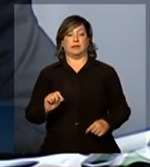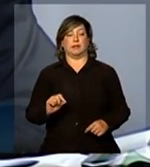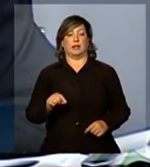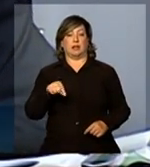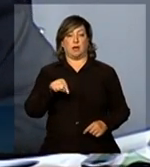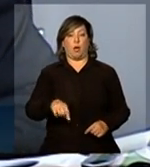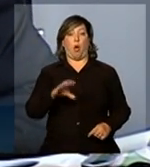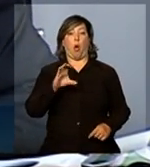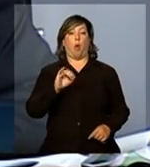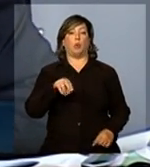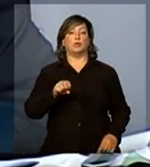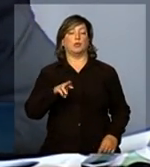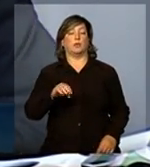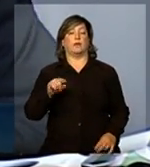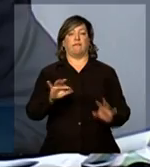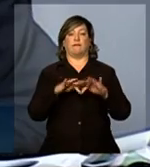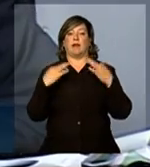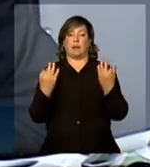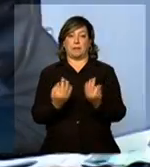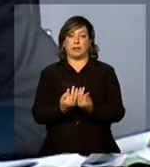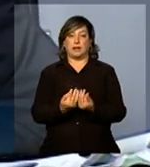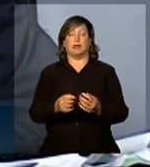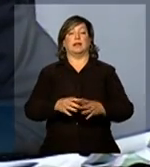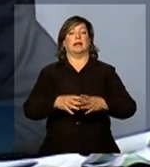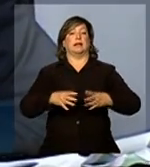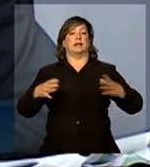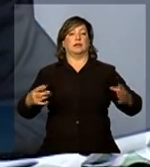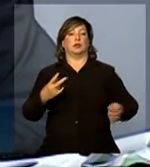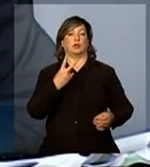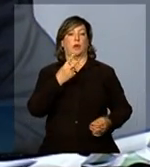o consumo das famílias cresceu 2,3%,